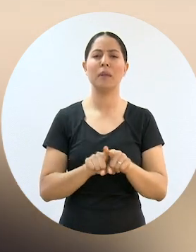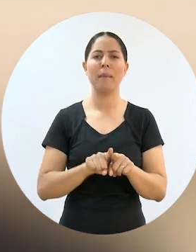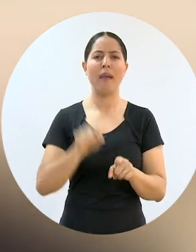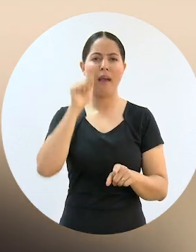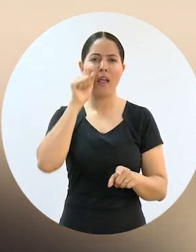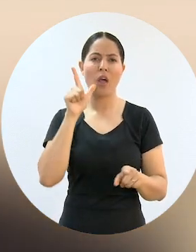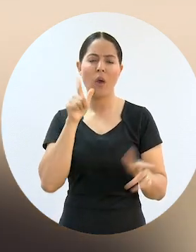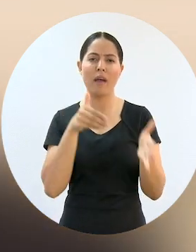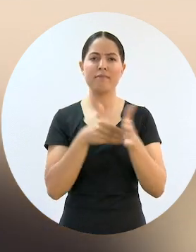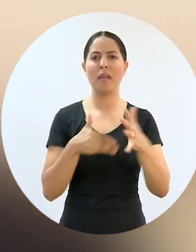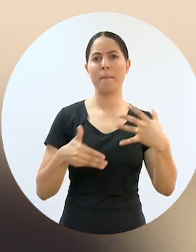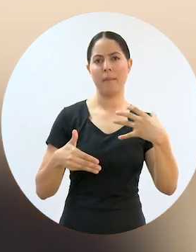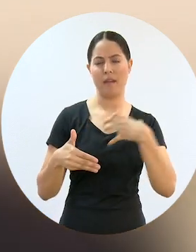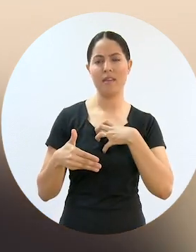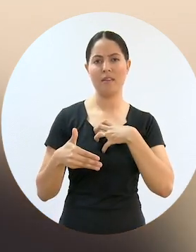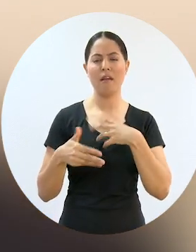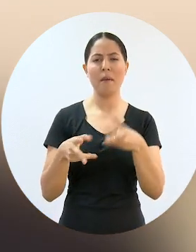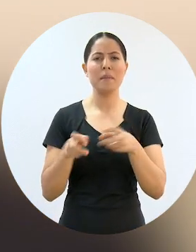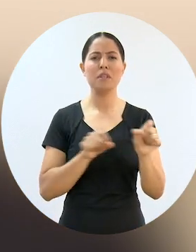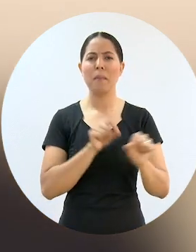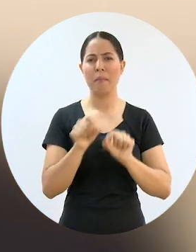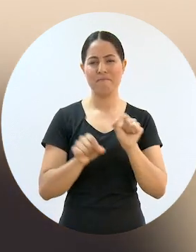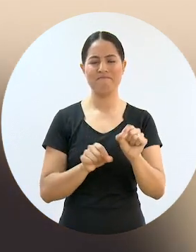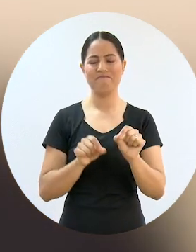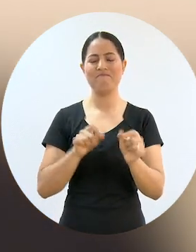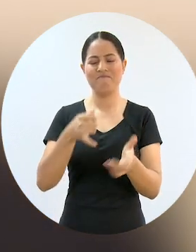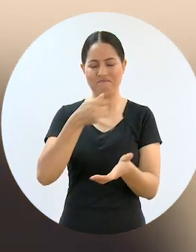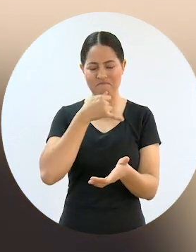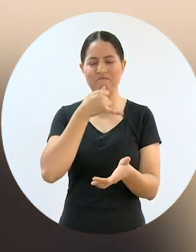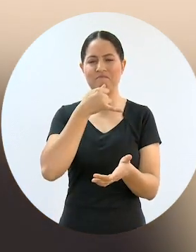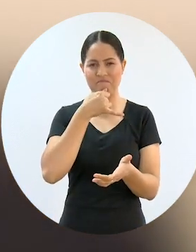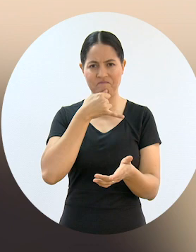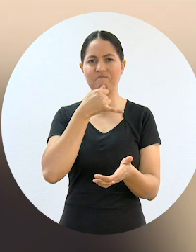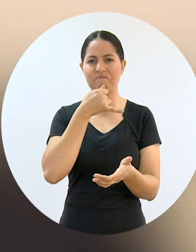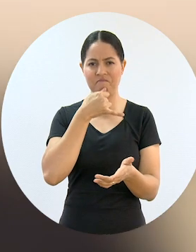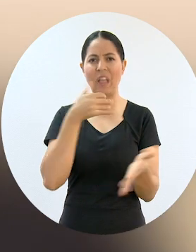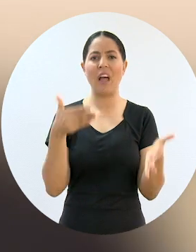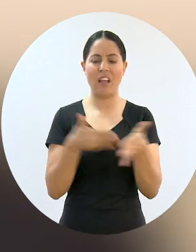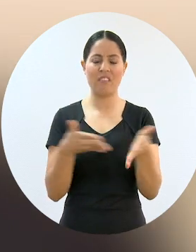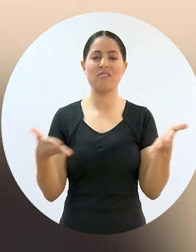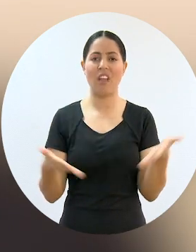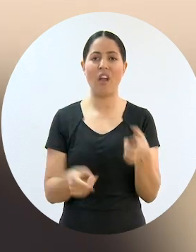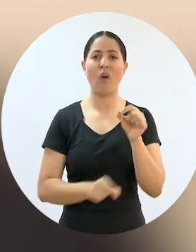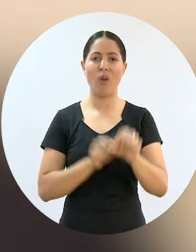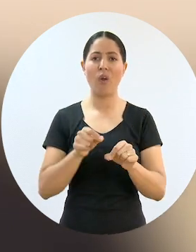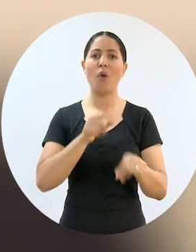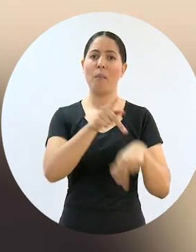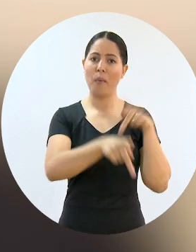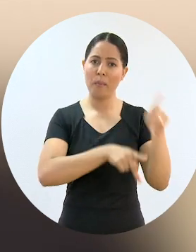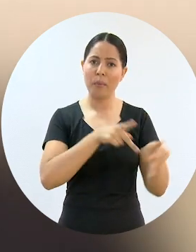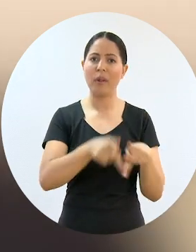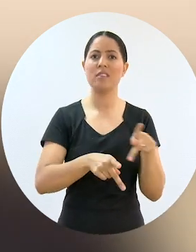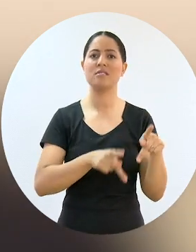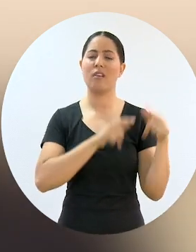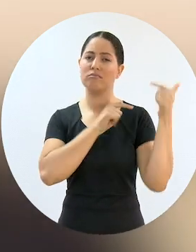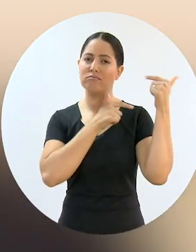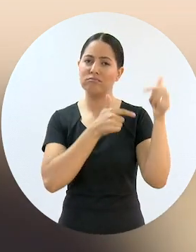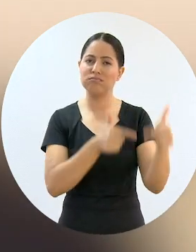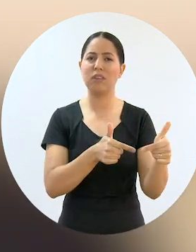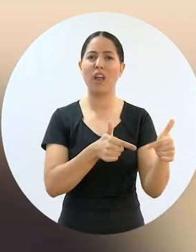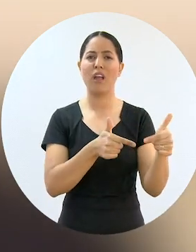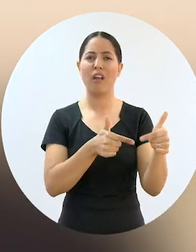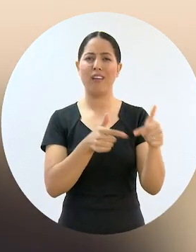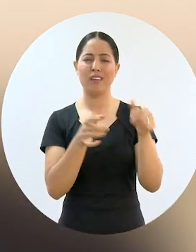Sergipe, de Alagoas à Bahia, e percebeu que, infelizmente, até agora, esses povos e comunidades